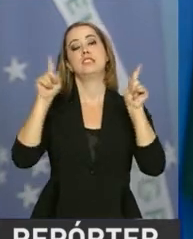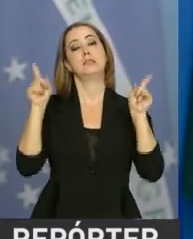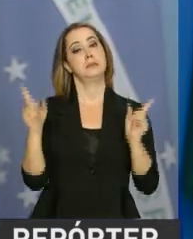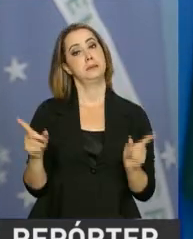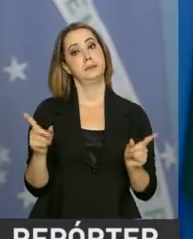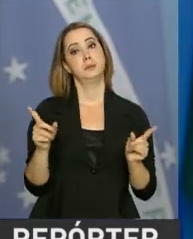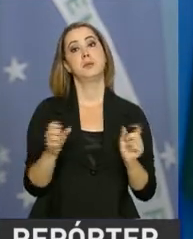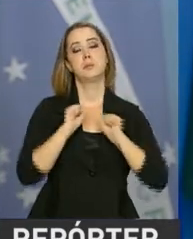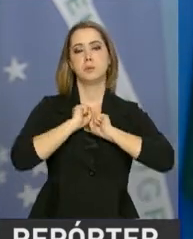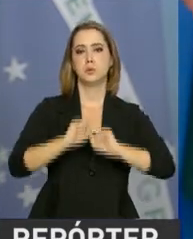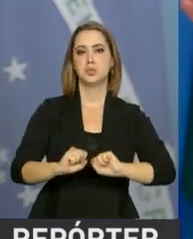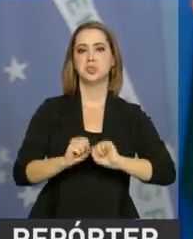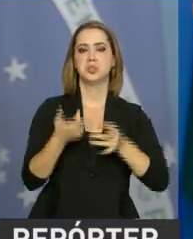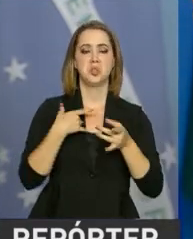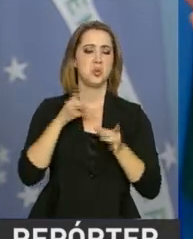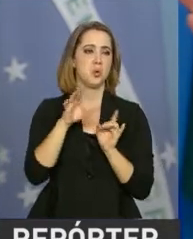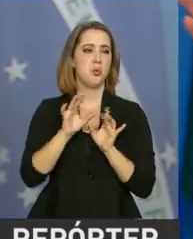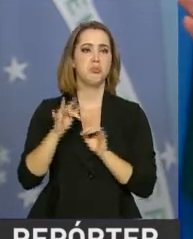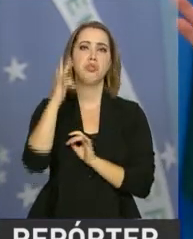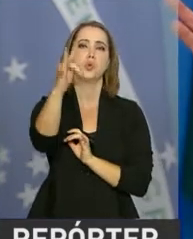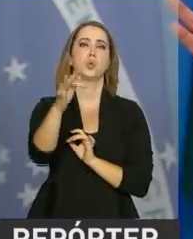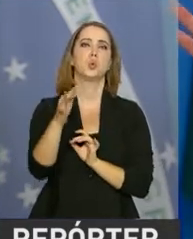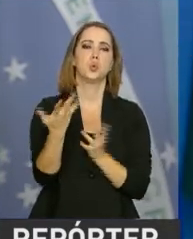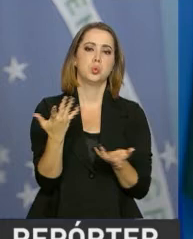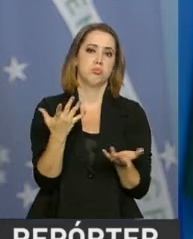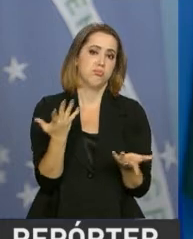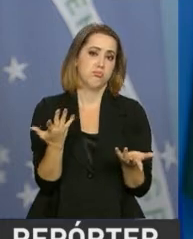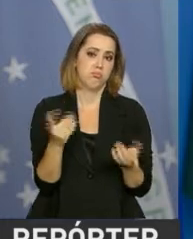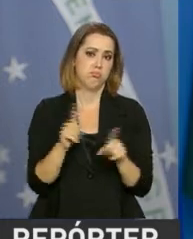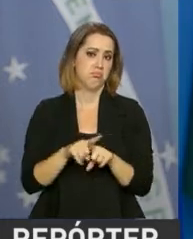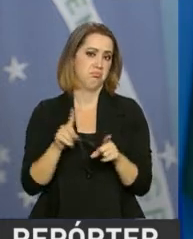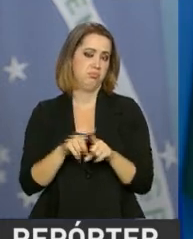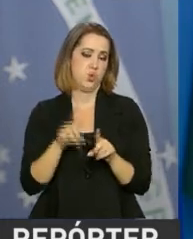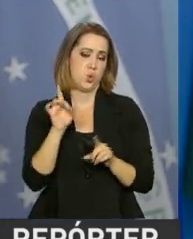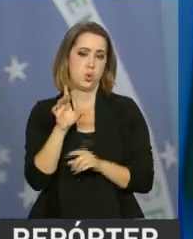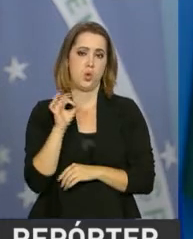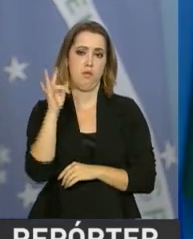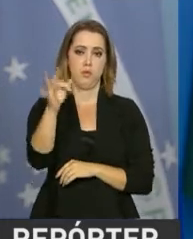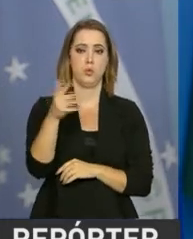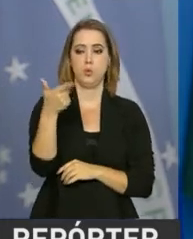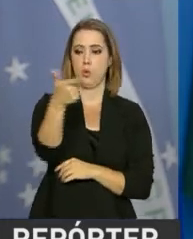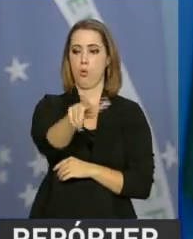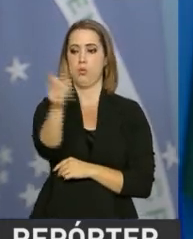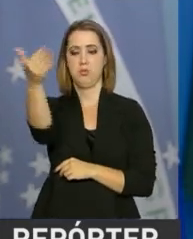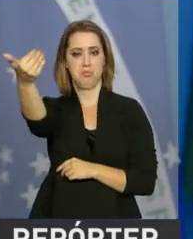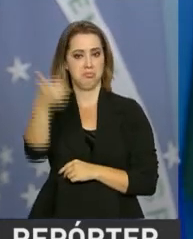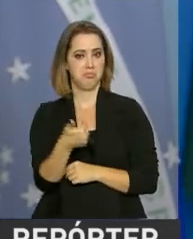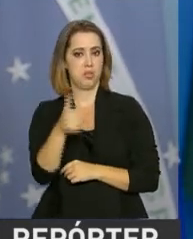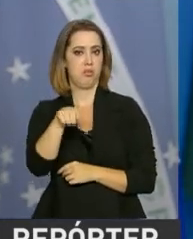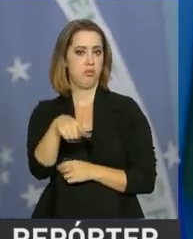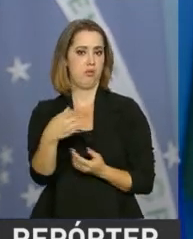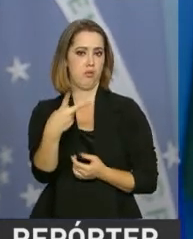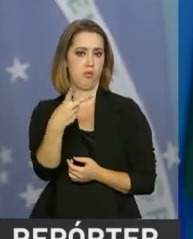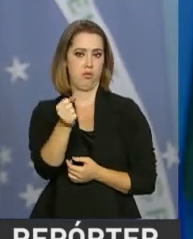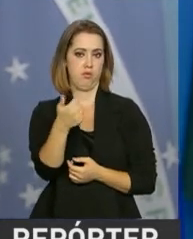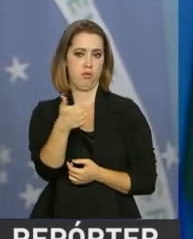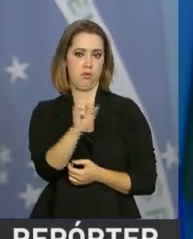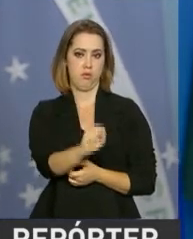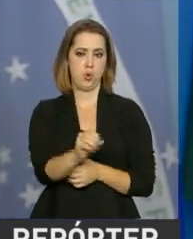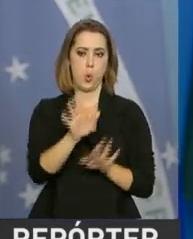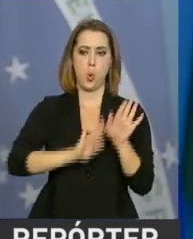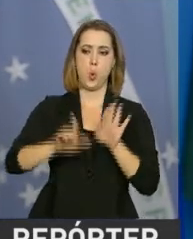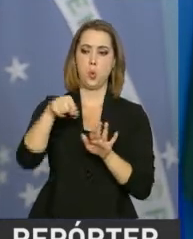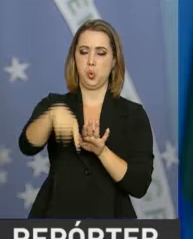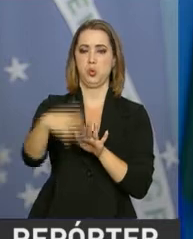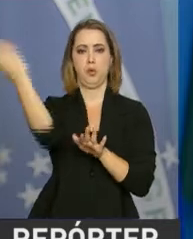poderia perfeitamente deixar para depois, não é? Poderia deixar para depois outro que vier em 2018, que cuide do